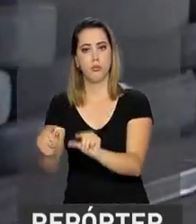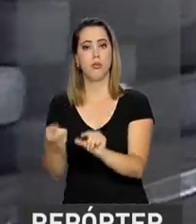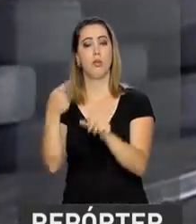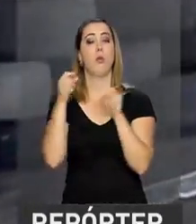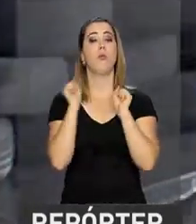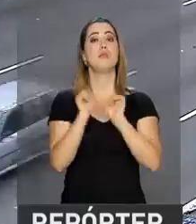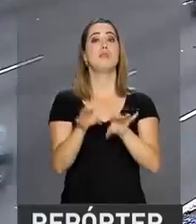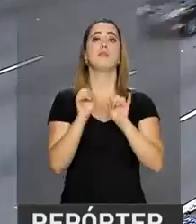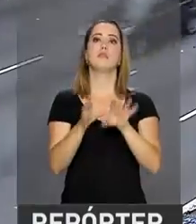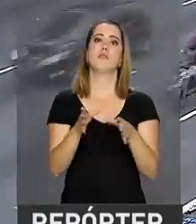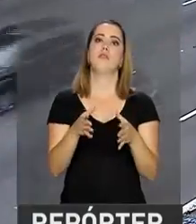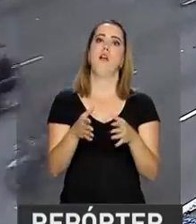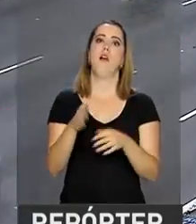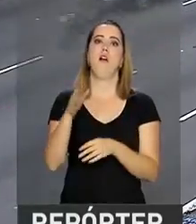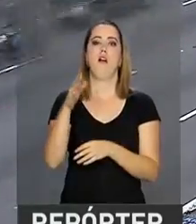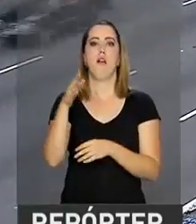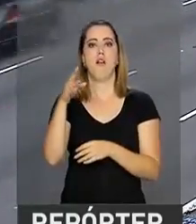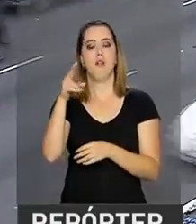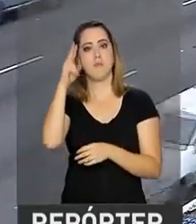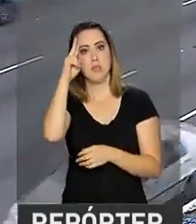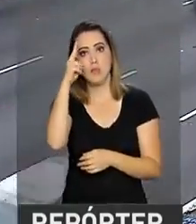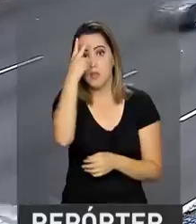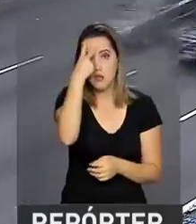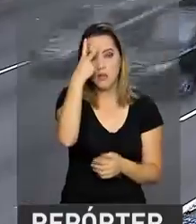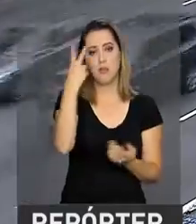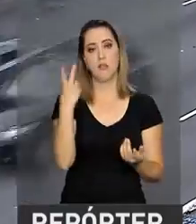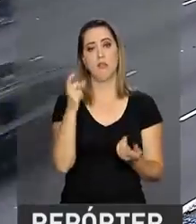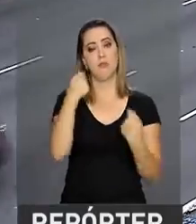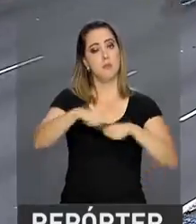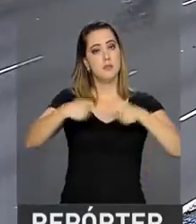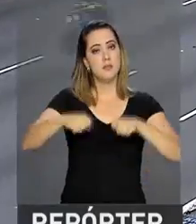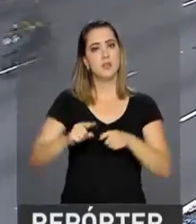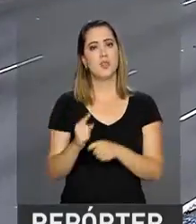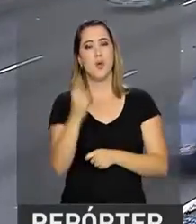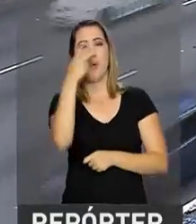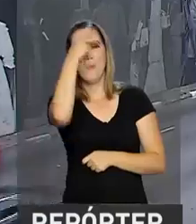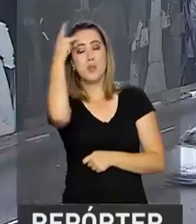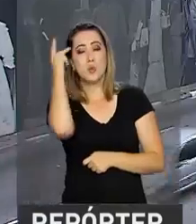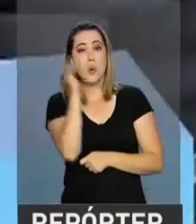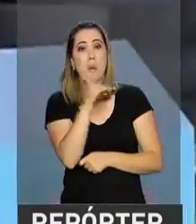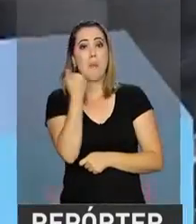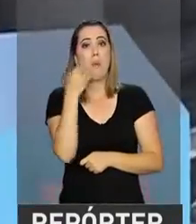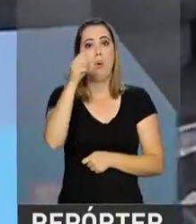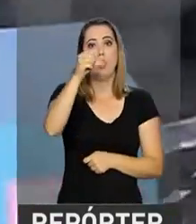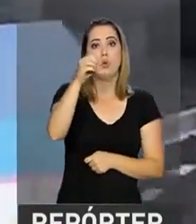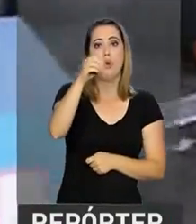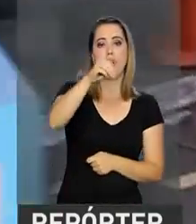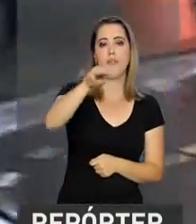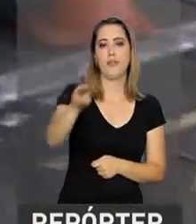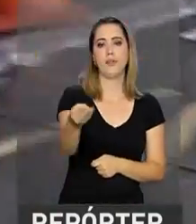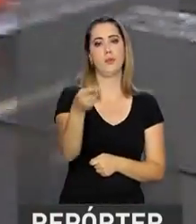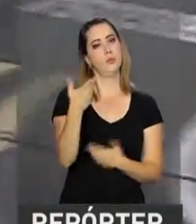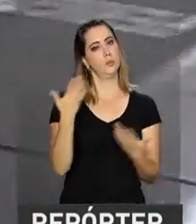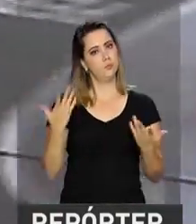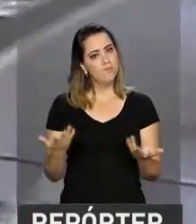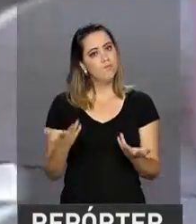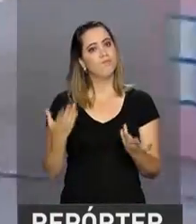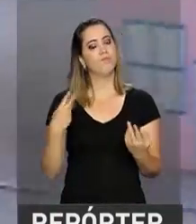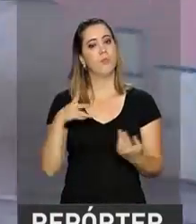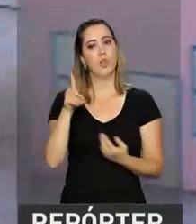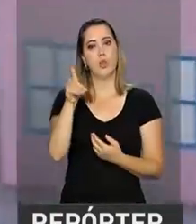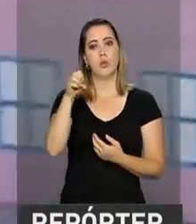a conscientização em são paulo estado onde uma pessoa morre no trânsito a cada 90 minutos o detran ea polícia militar